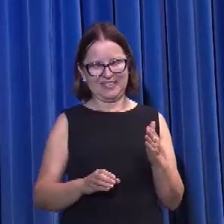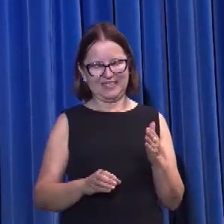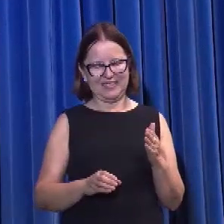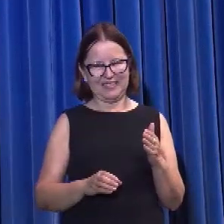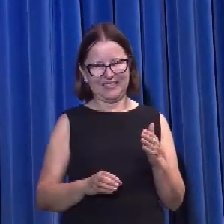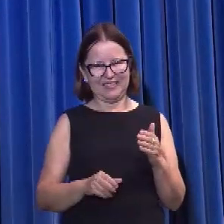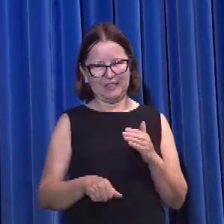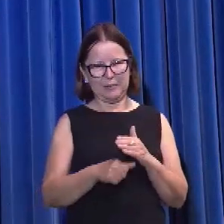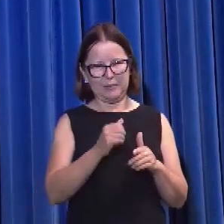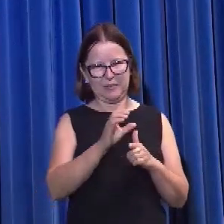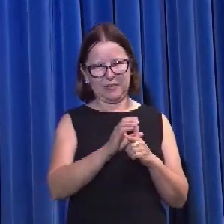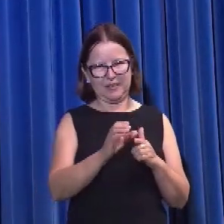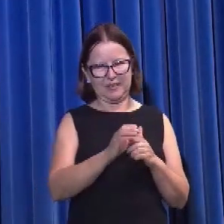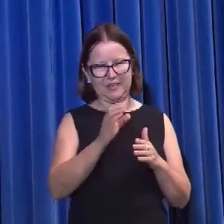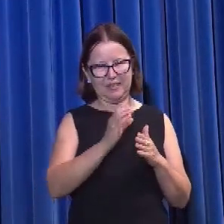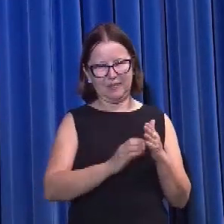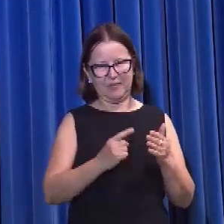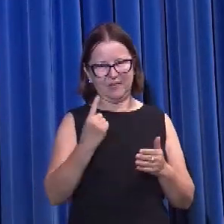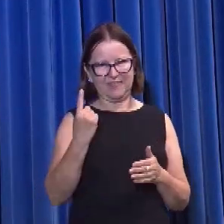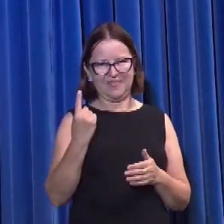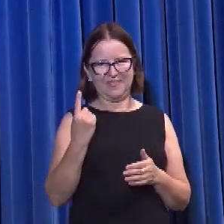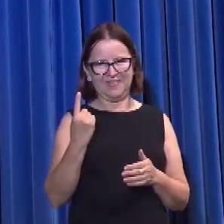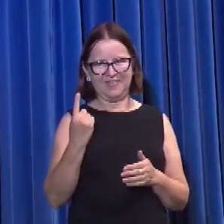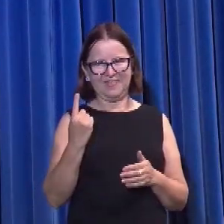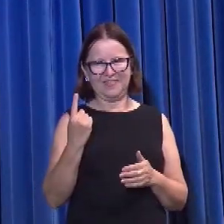1 Coríntios, capítulo 1,